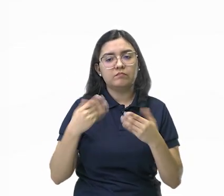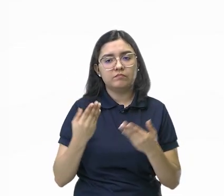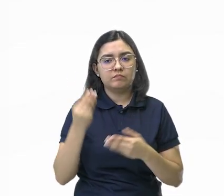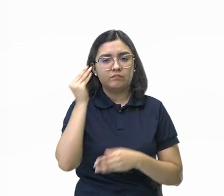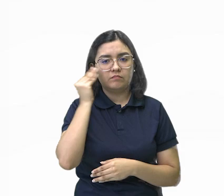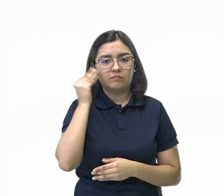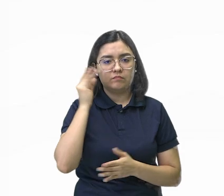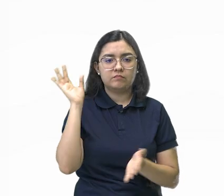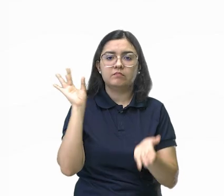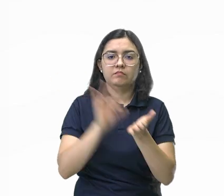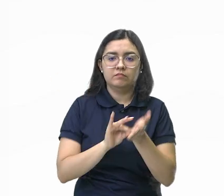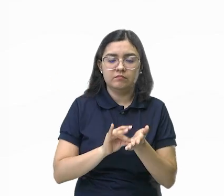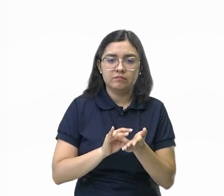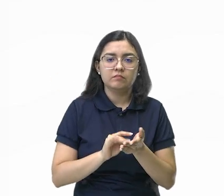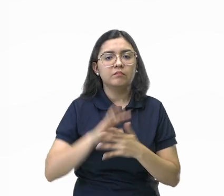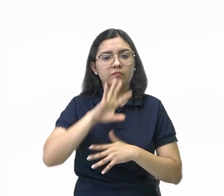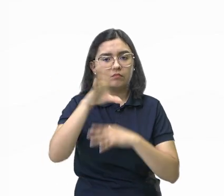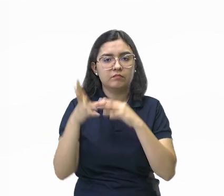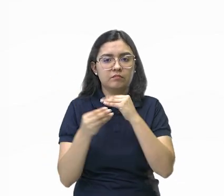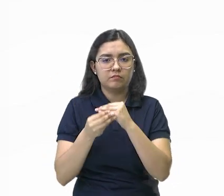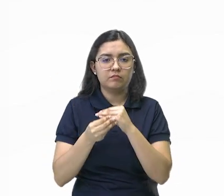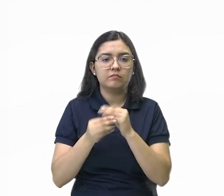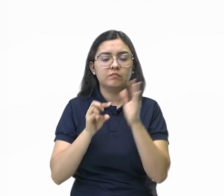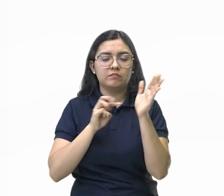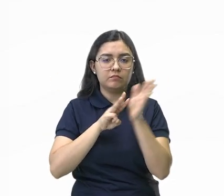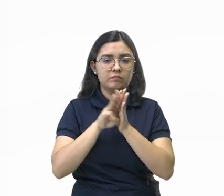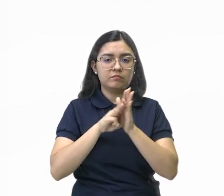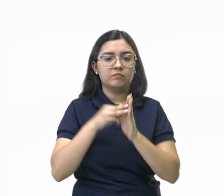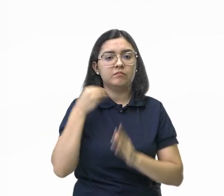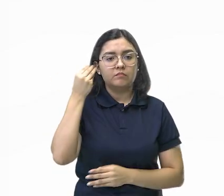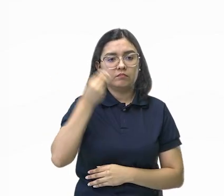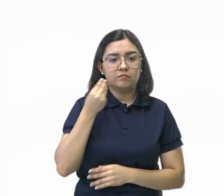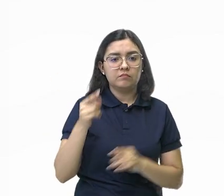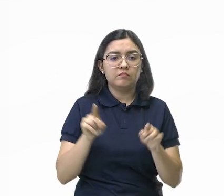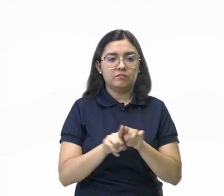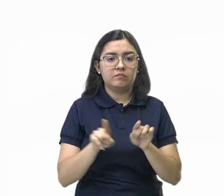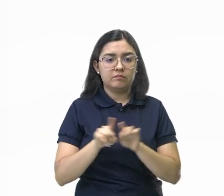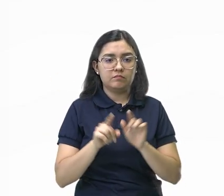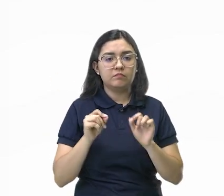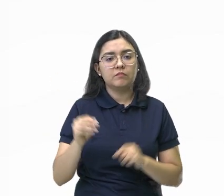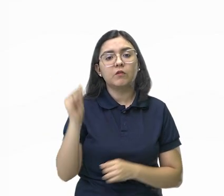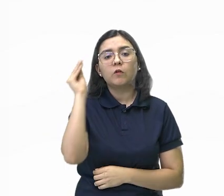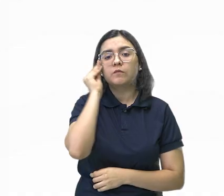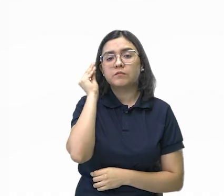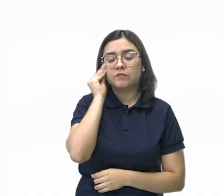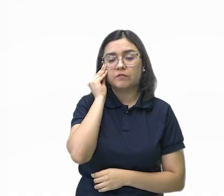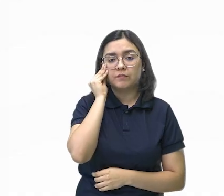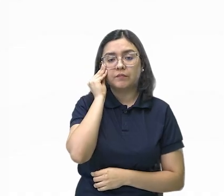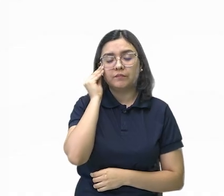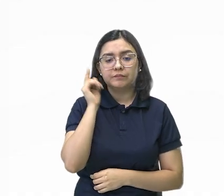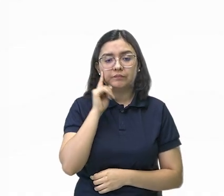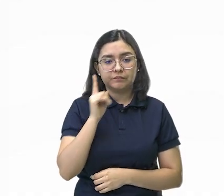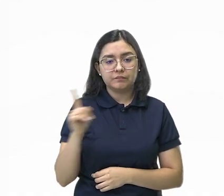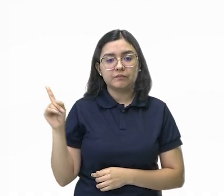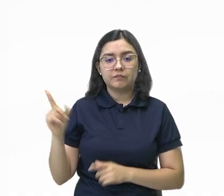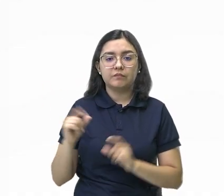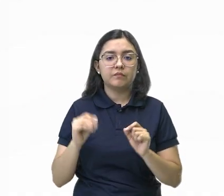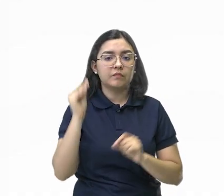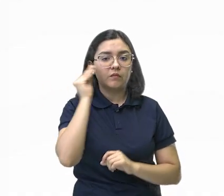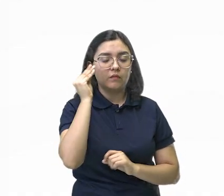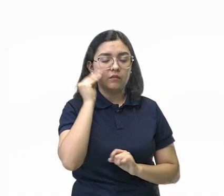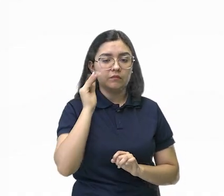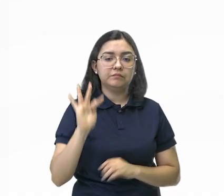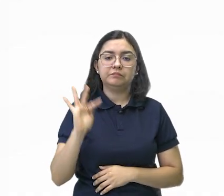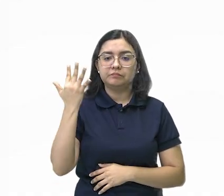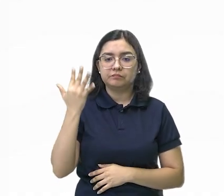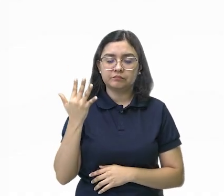para contrapor ou para complementar o método experimental, nós temos o método observacional, né, que observa os fenômenos